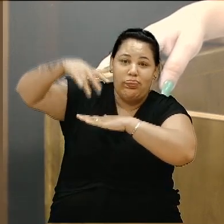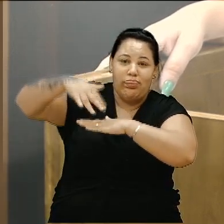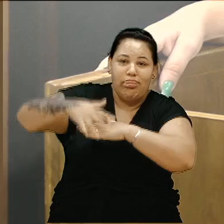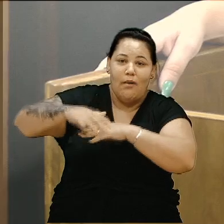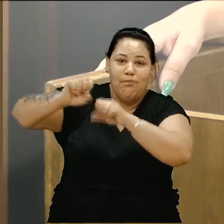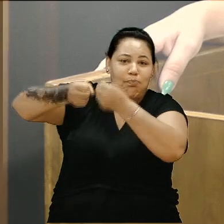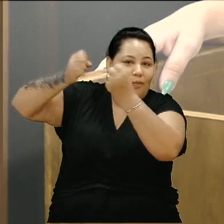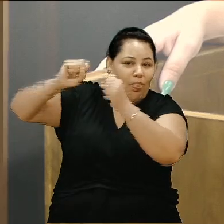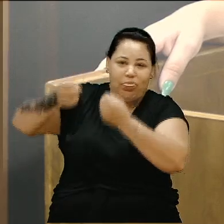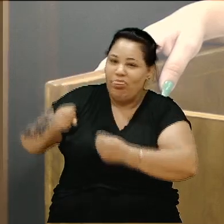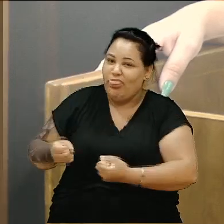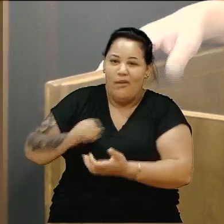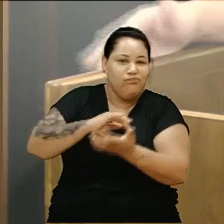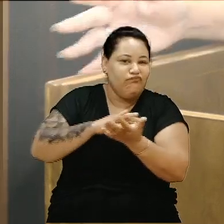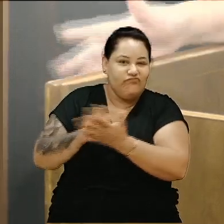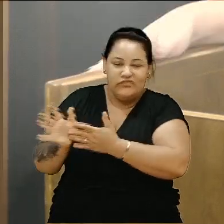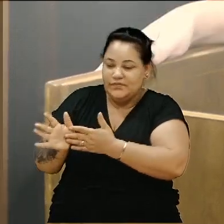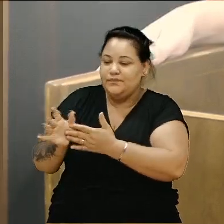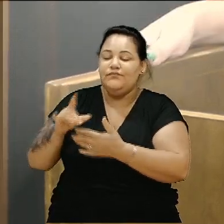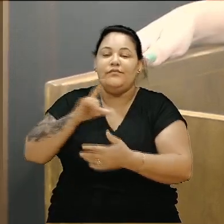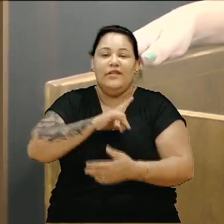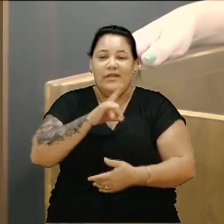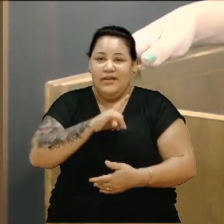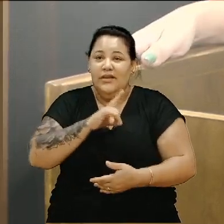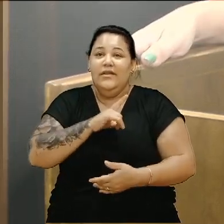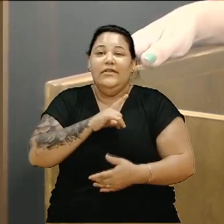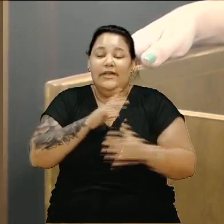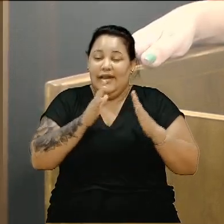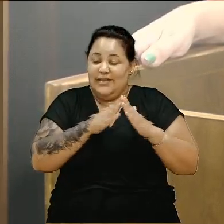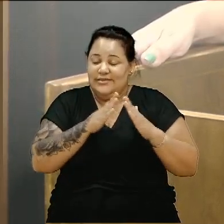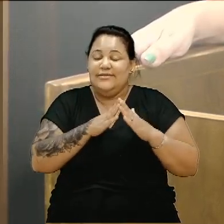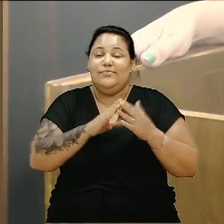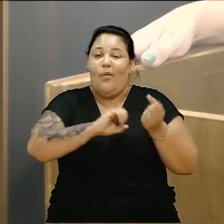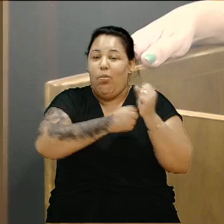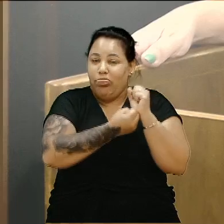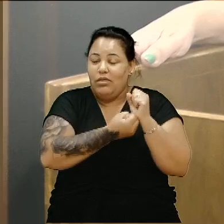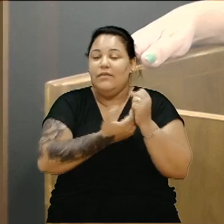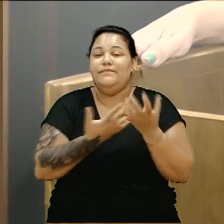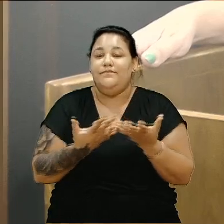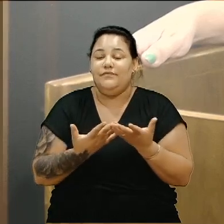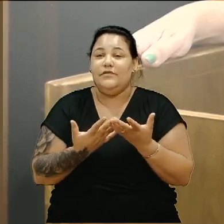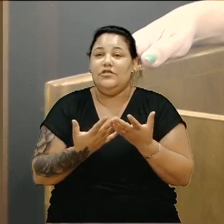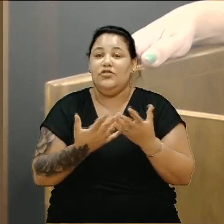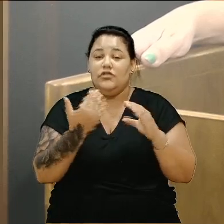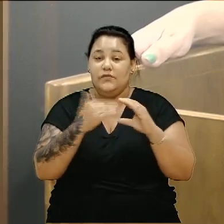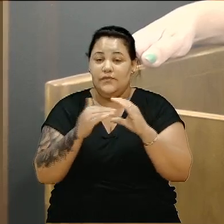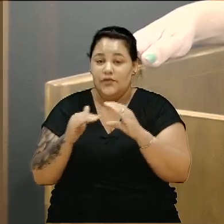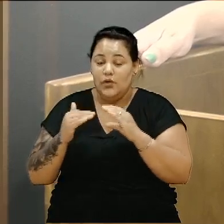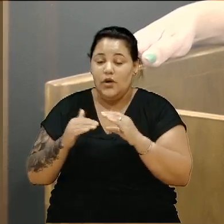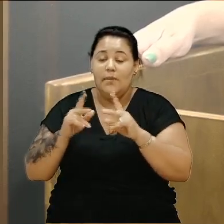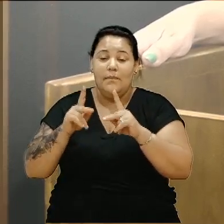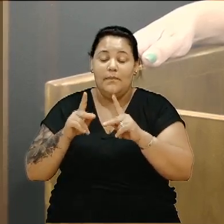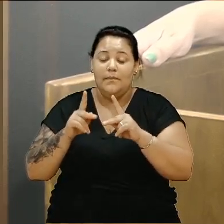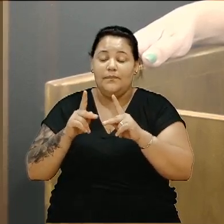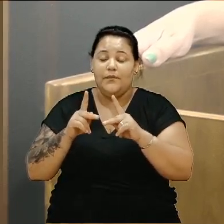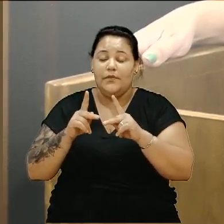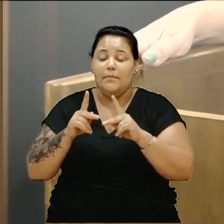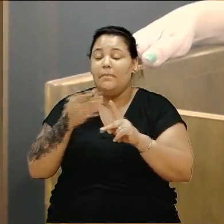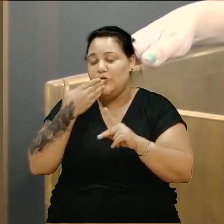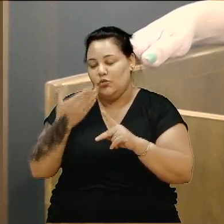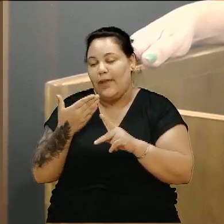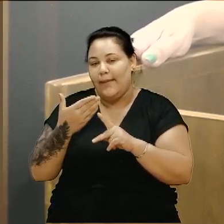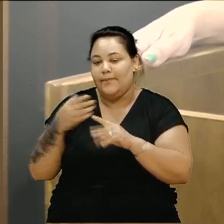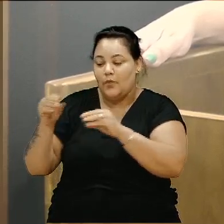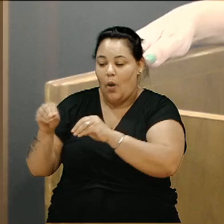aconteceu agora em janeiro, teve a interdição das casas, encaminhamos eles na Secretaria da Habitação, com